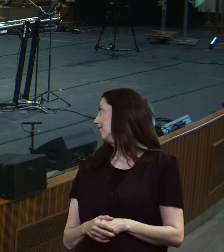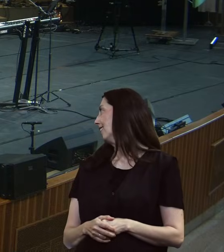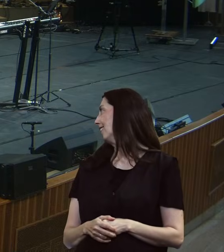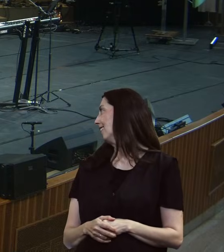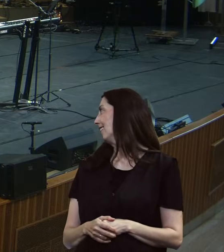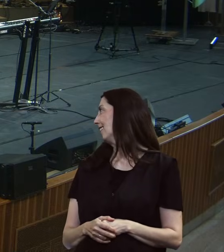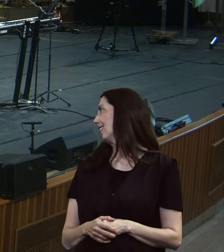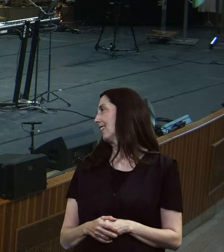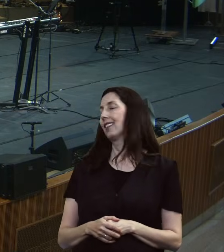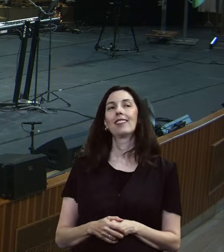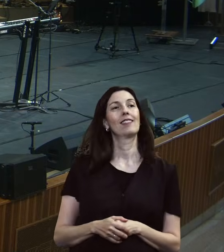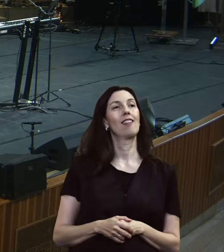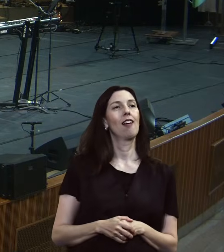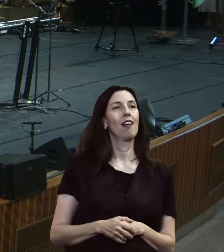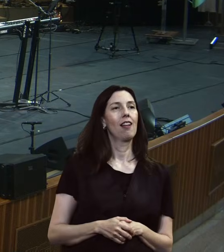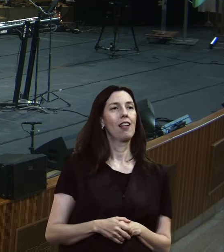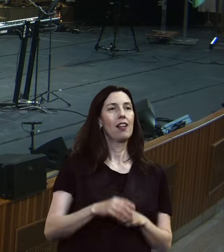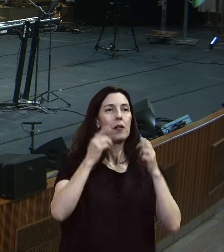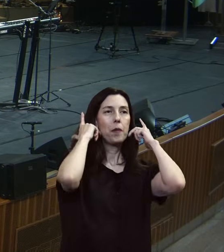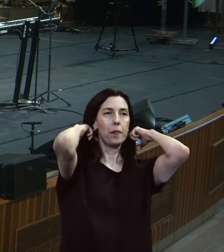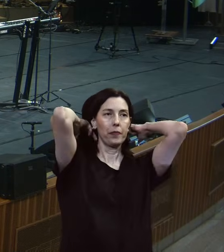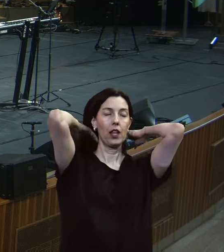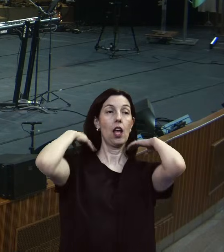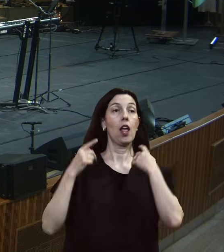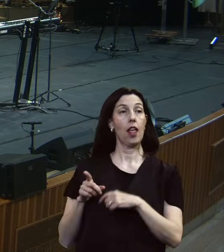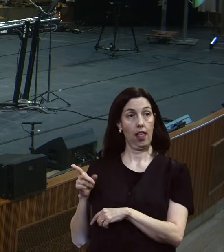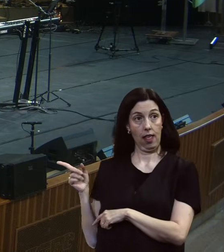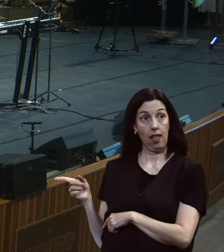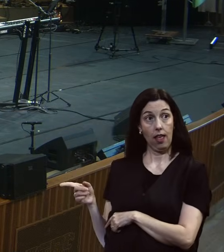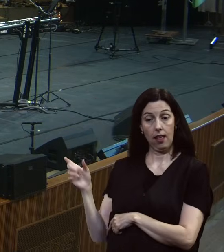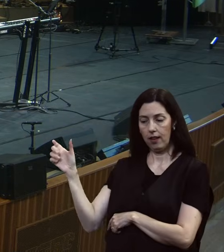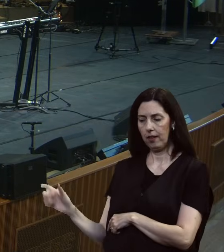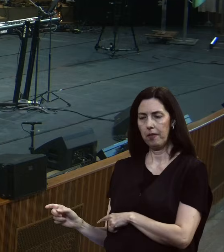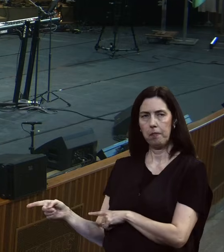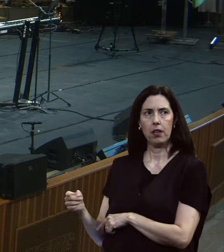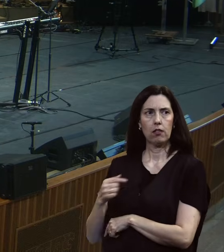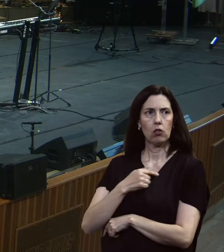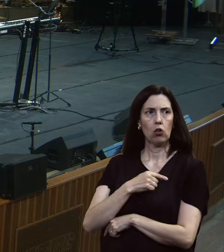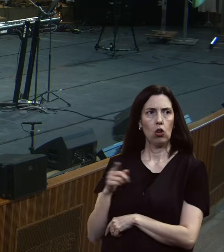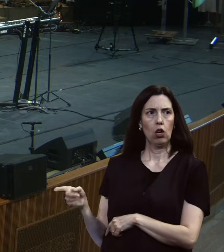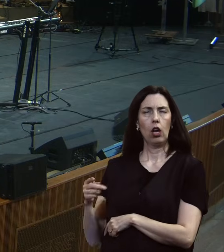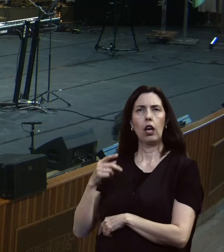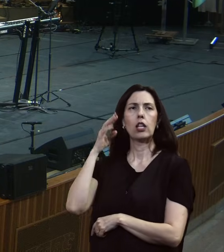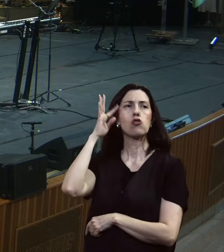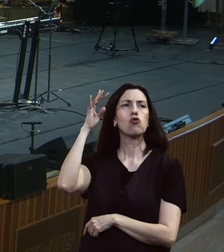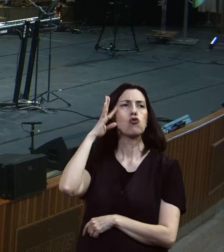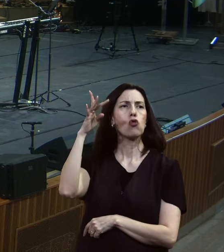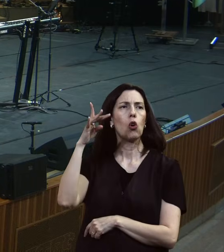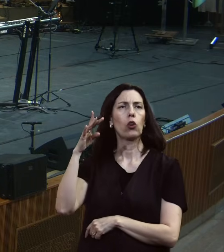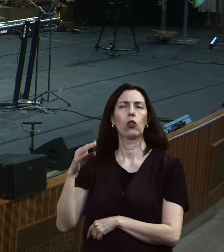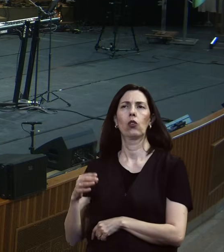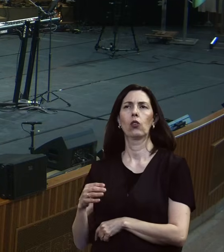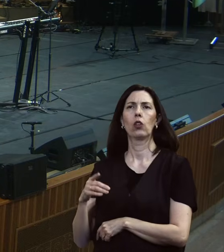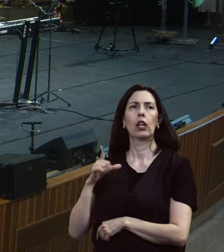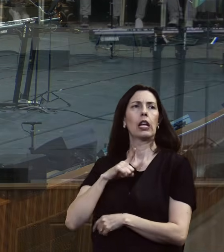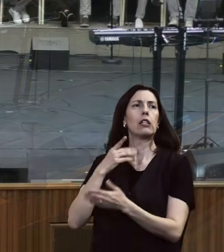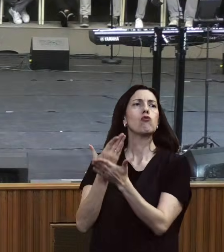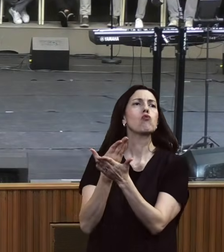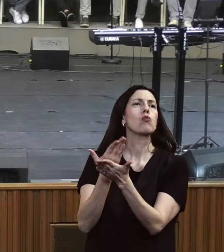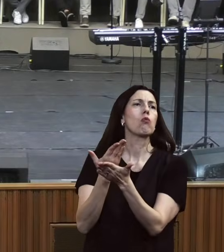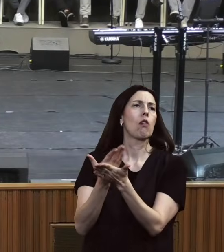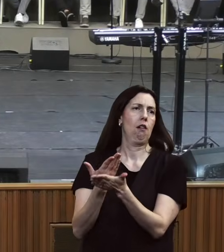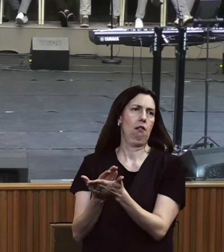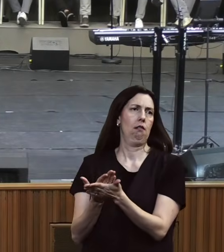que foram ridicularizados pelo seu na terra onde ele morava. O Adoniran queria estudar.